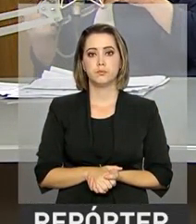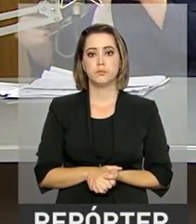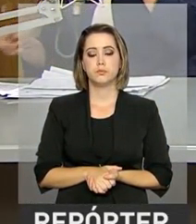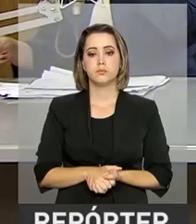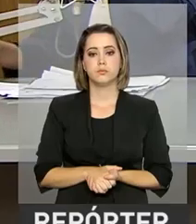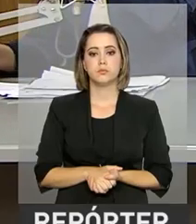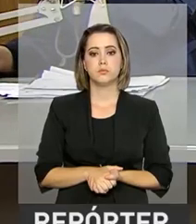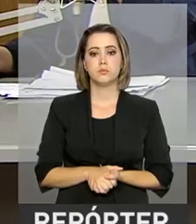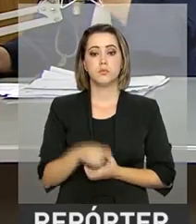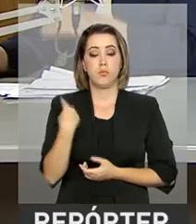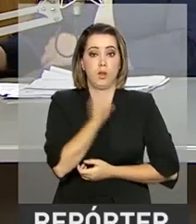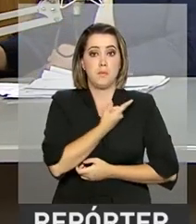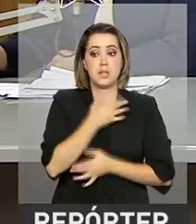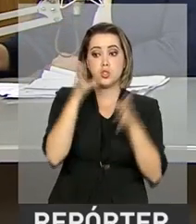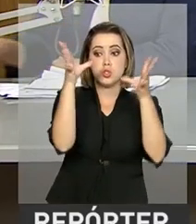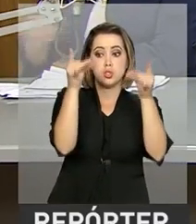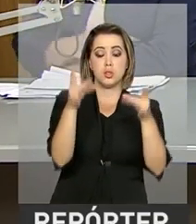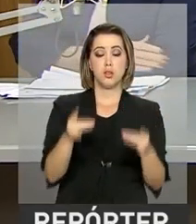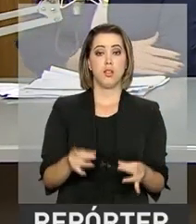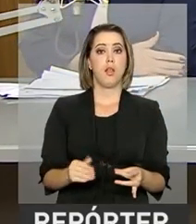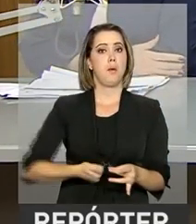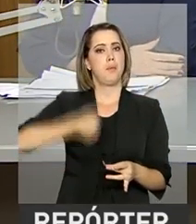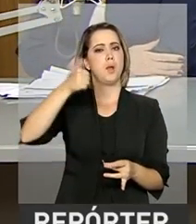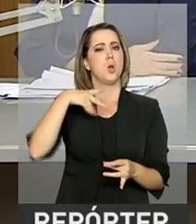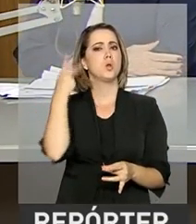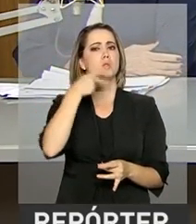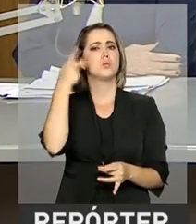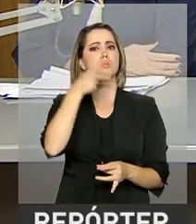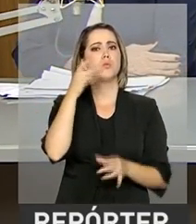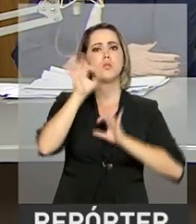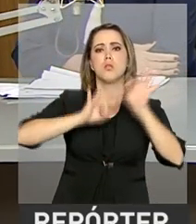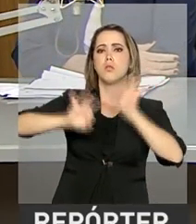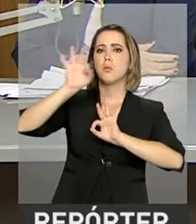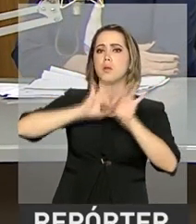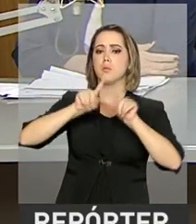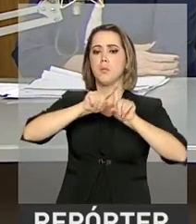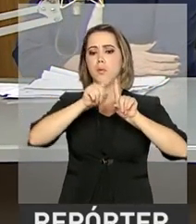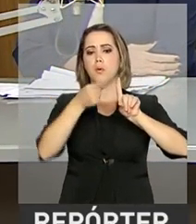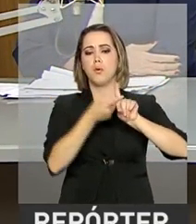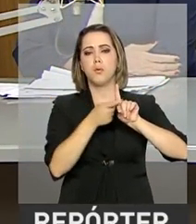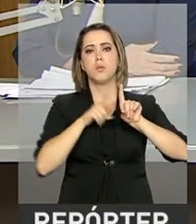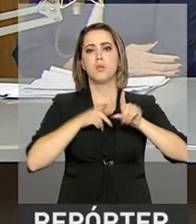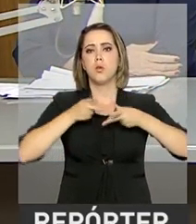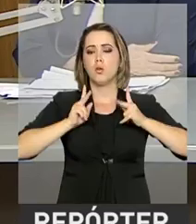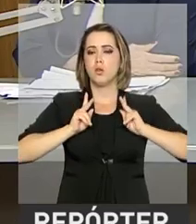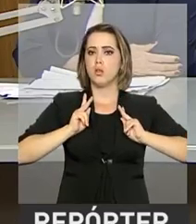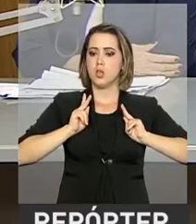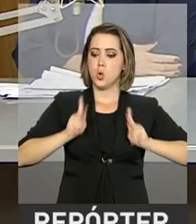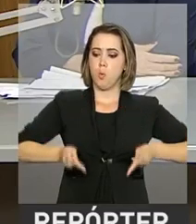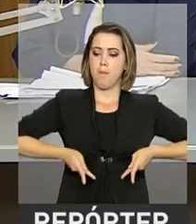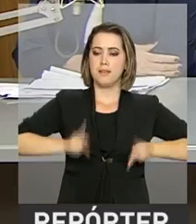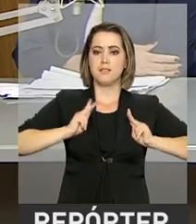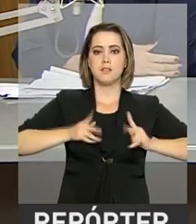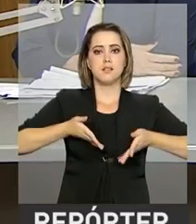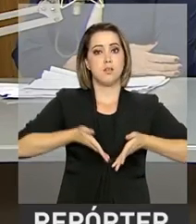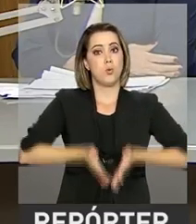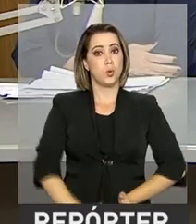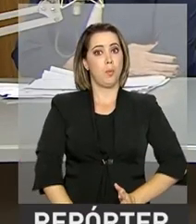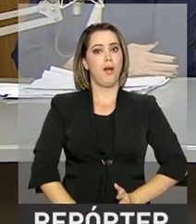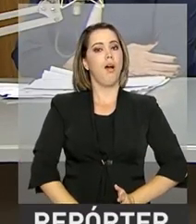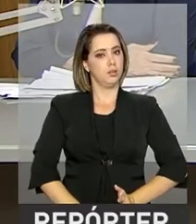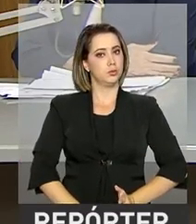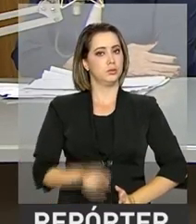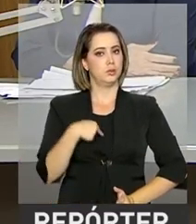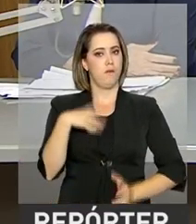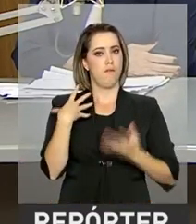Karen. E para a gente detalhar melhor essas novas políticas para o planejamento da gravidez e humanização do parto, nós vamos conversar ao vivo